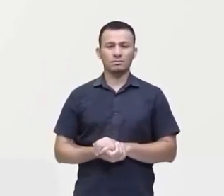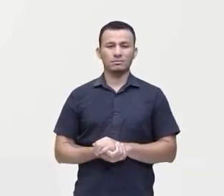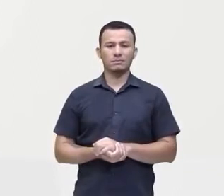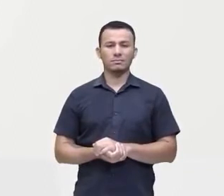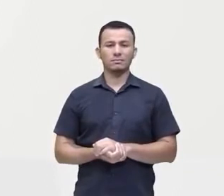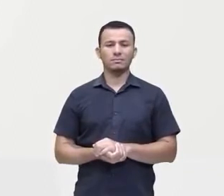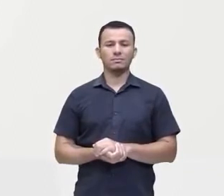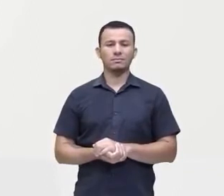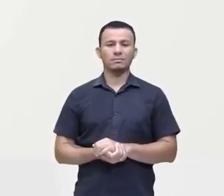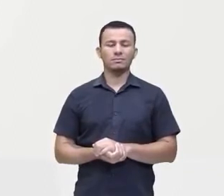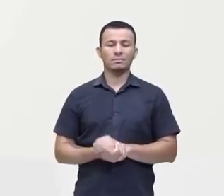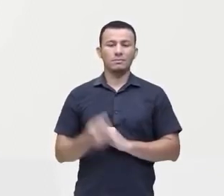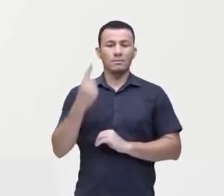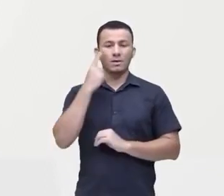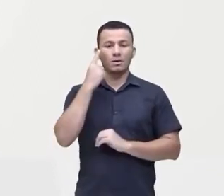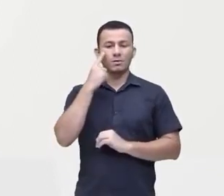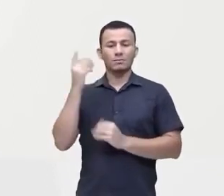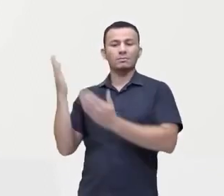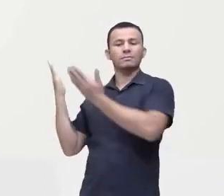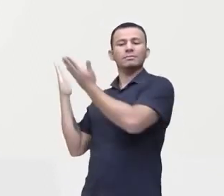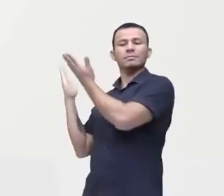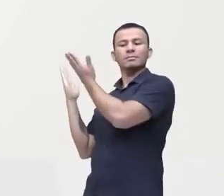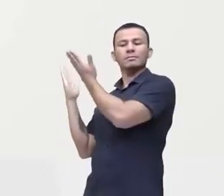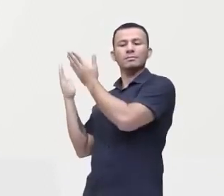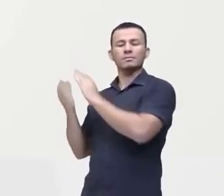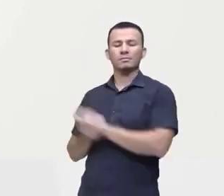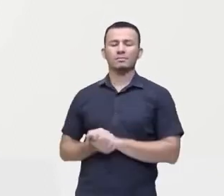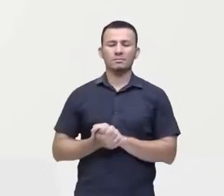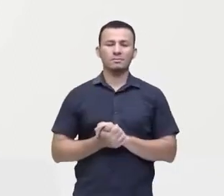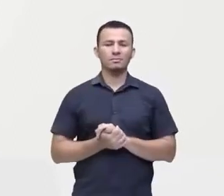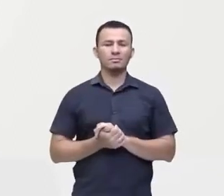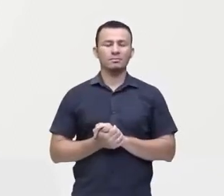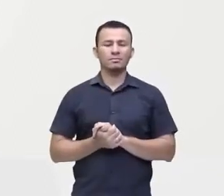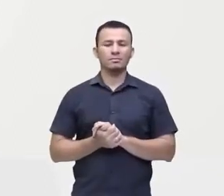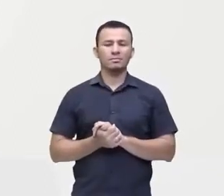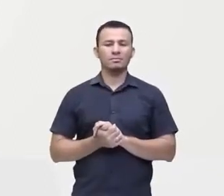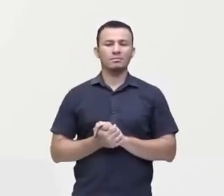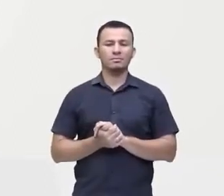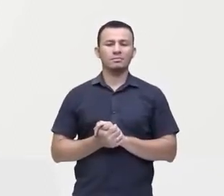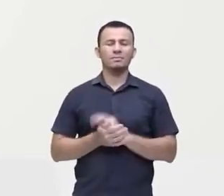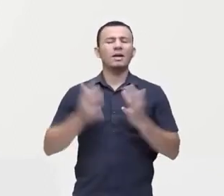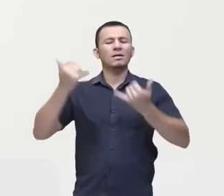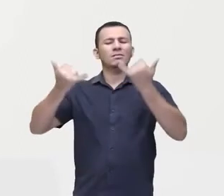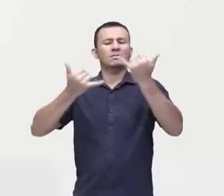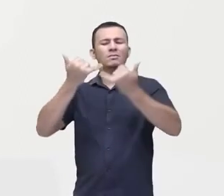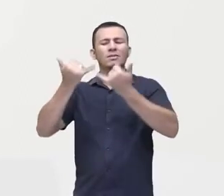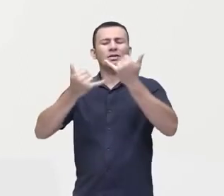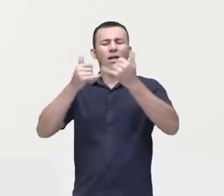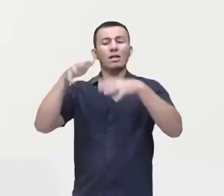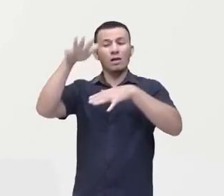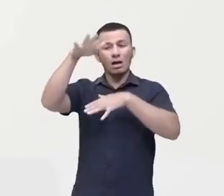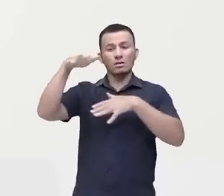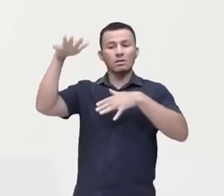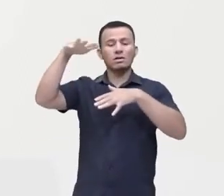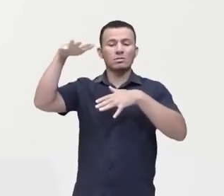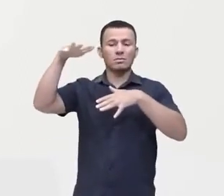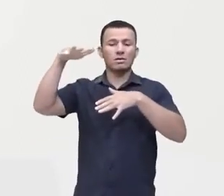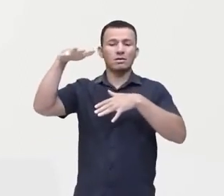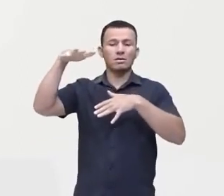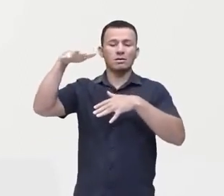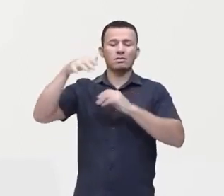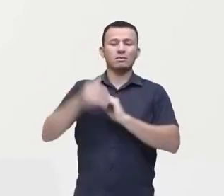Aqui, ó. Esse coleguinha aqui, ele está pendurado. Quando eu estou pendurado, eu estou em cima.